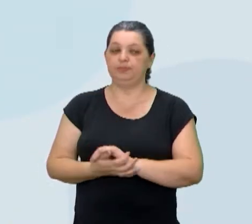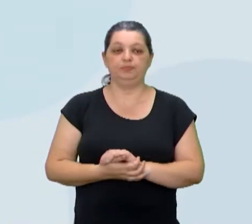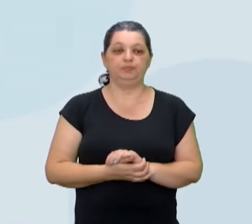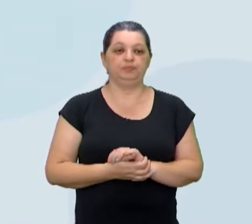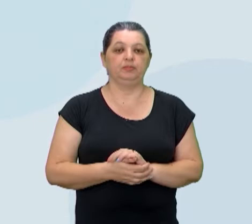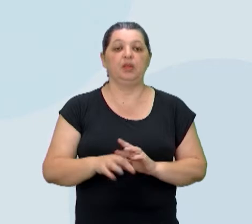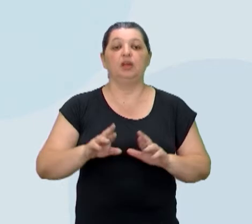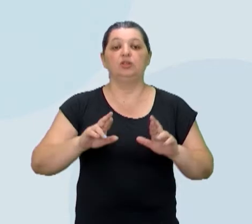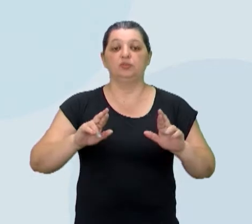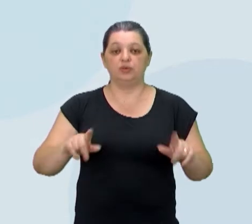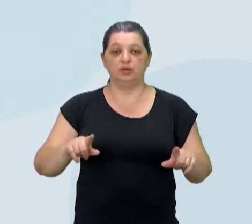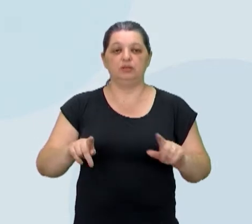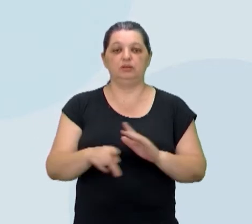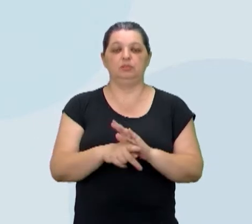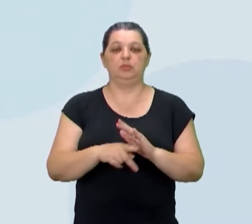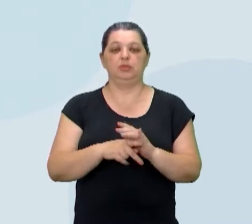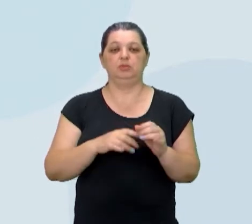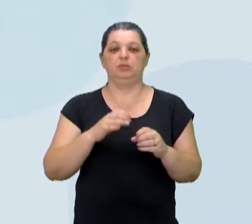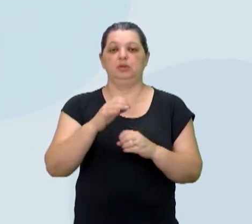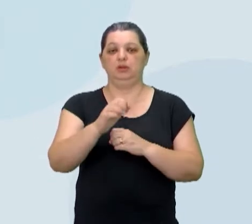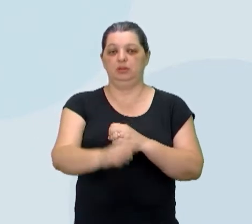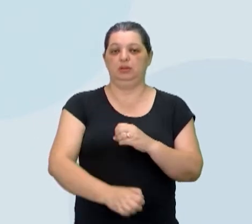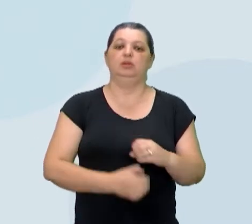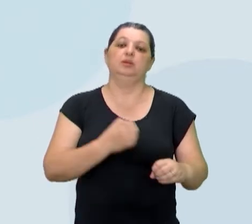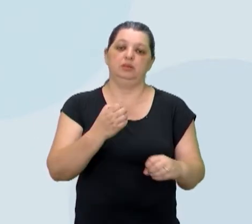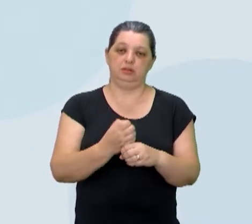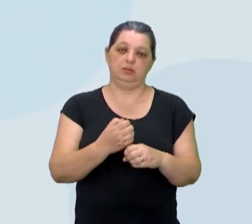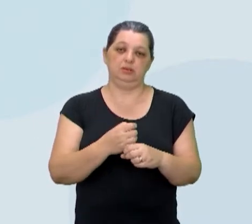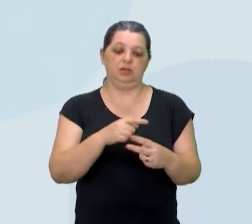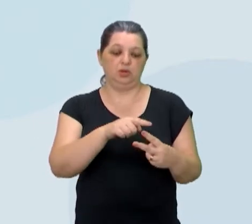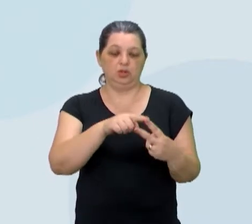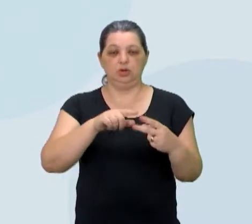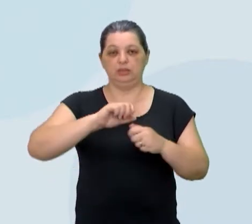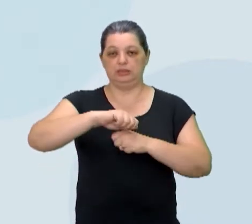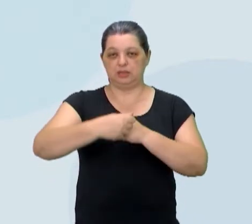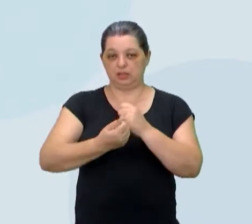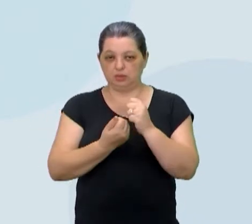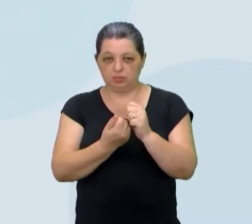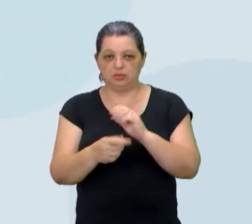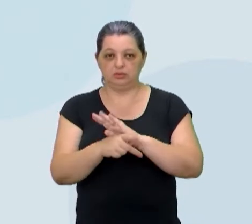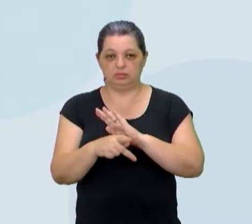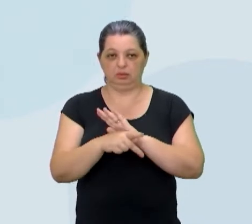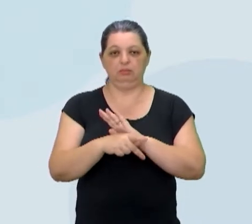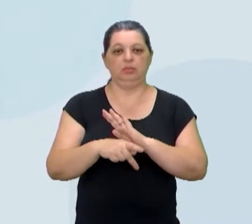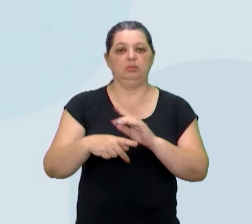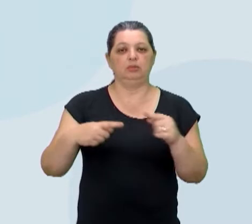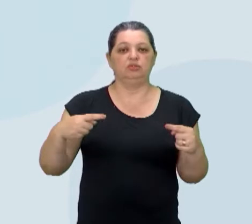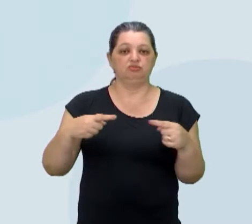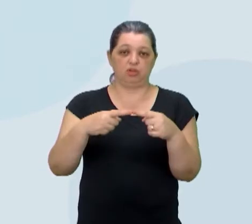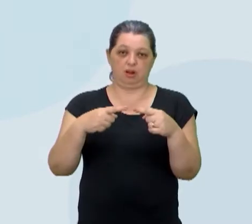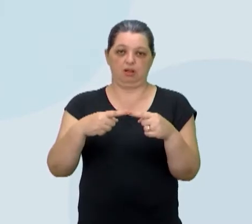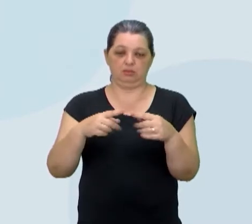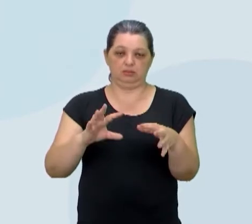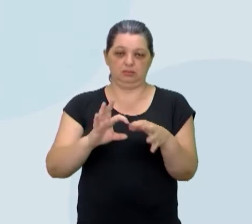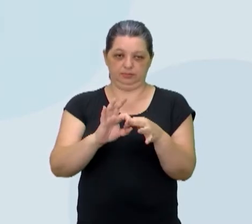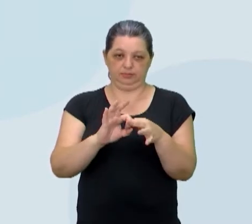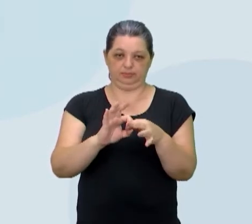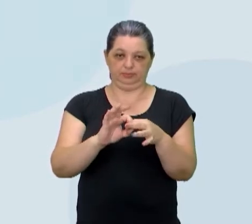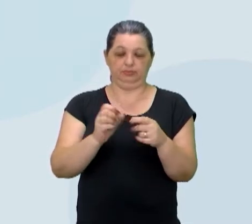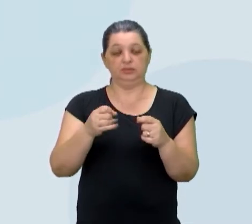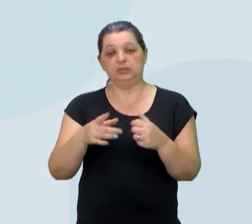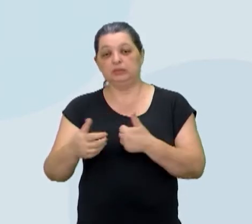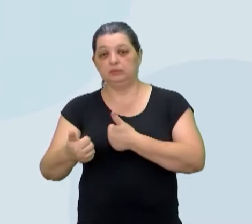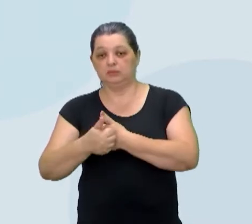a diferença de eletronegatividade entre dois átomos é uma medida de polaridade de ligação. Quando a diferença é